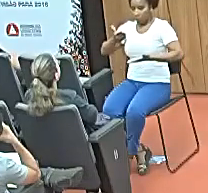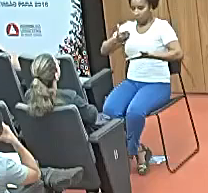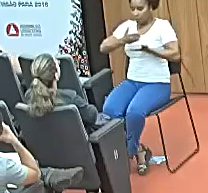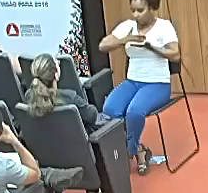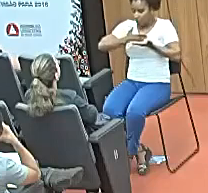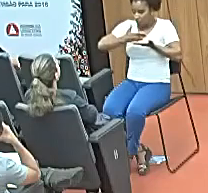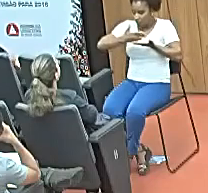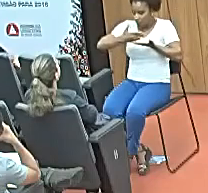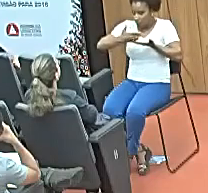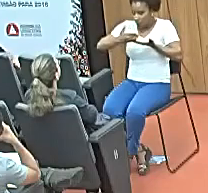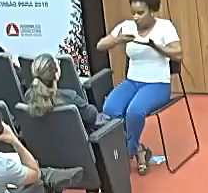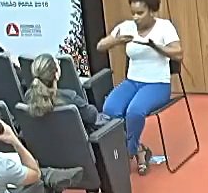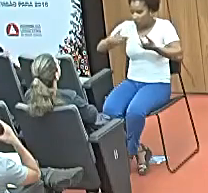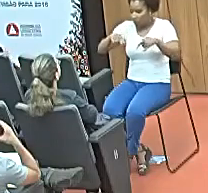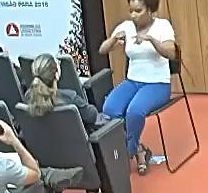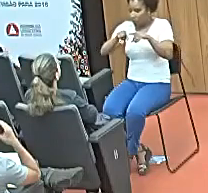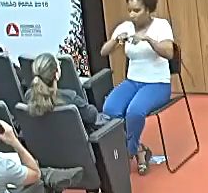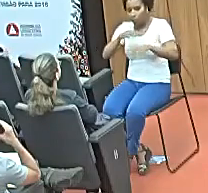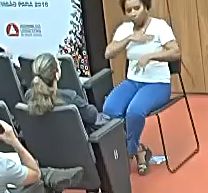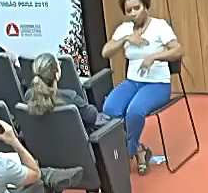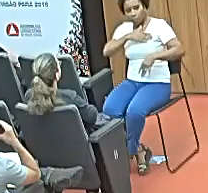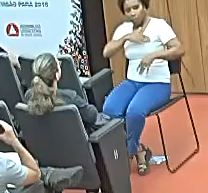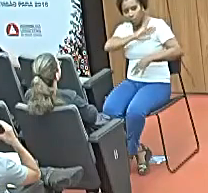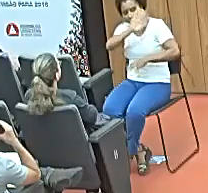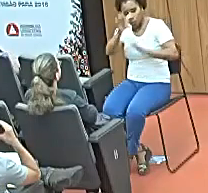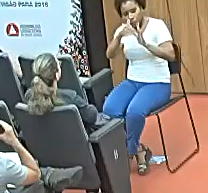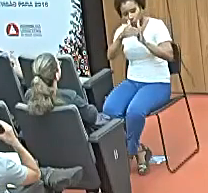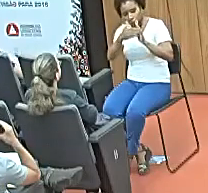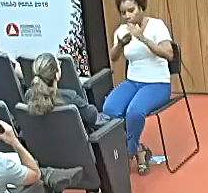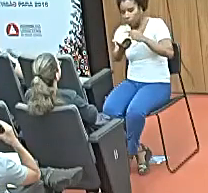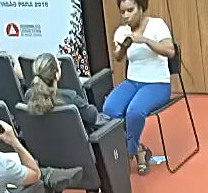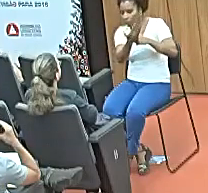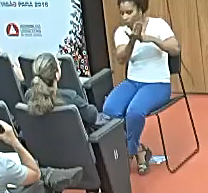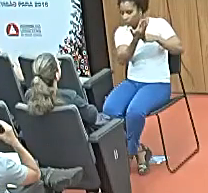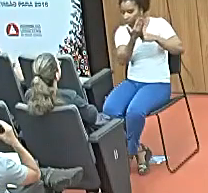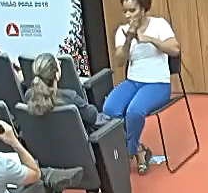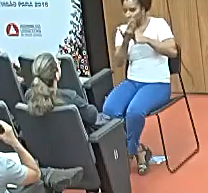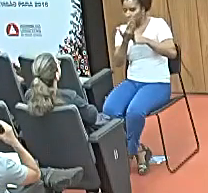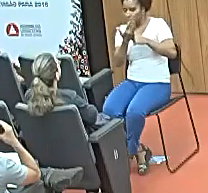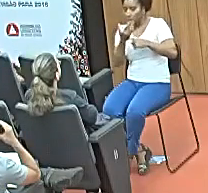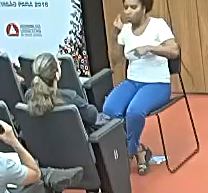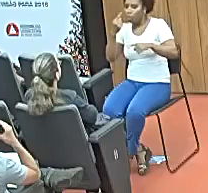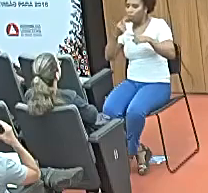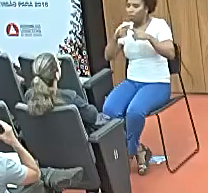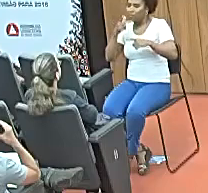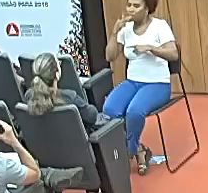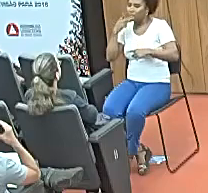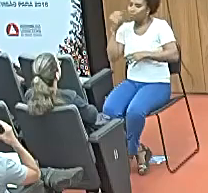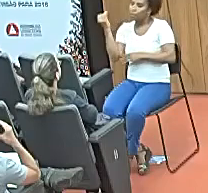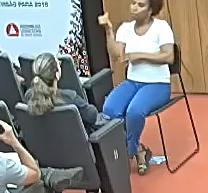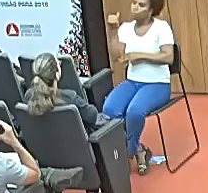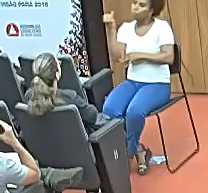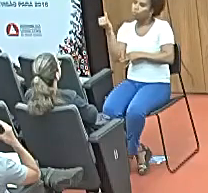no orçamento considerando que a sociedade identifica a sua importância à sua necessidade